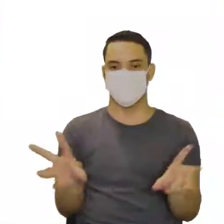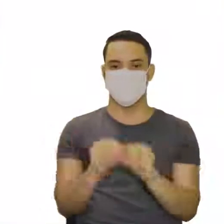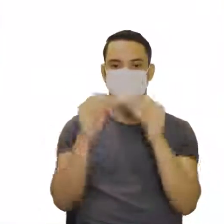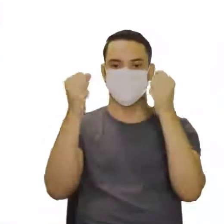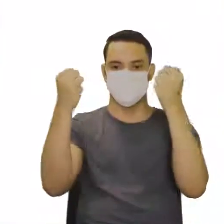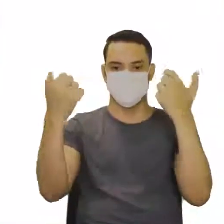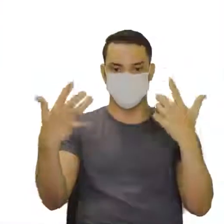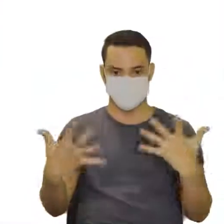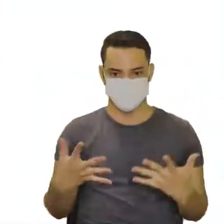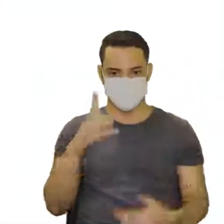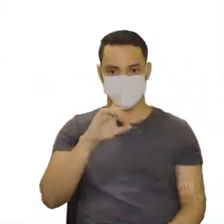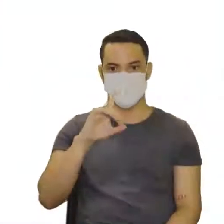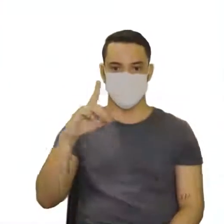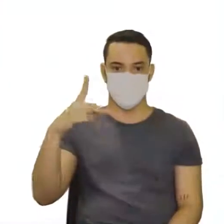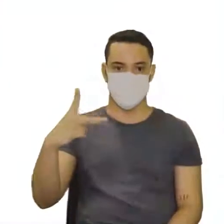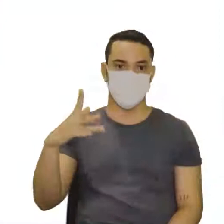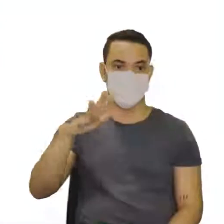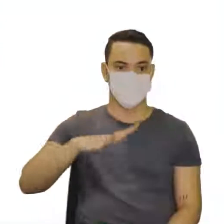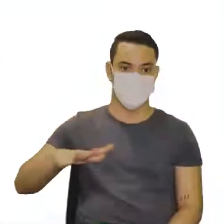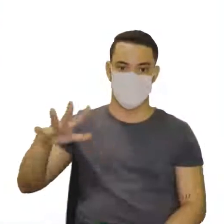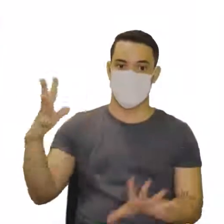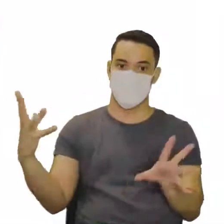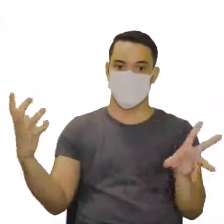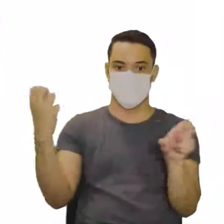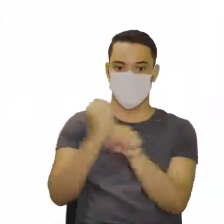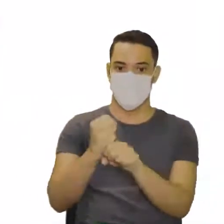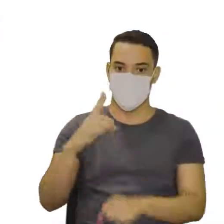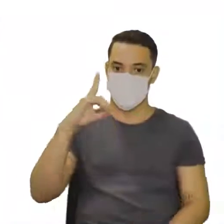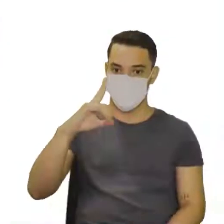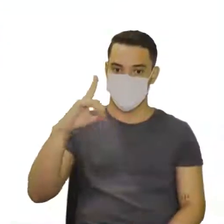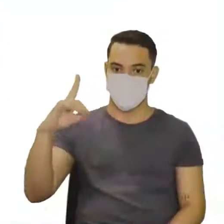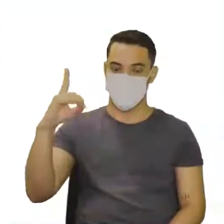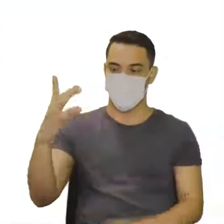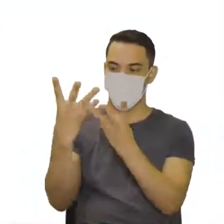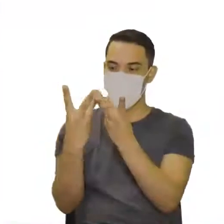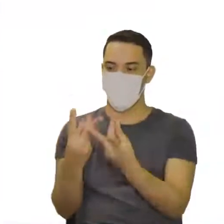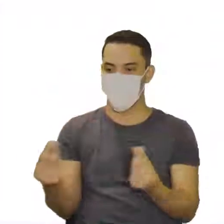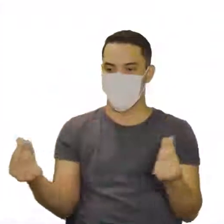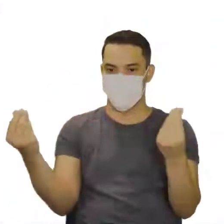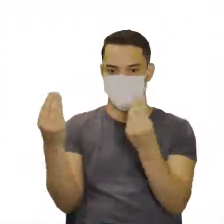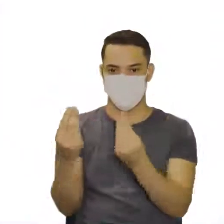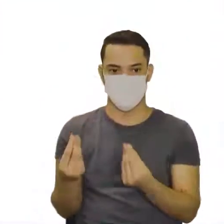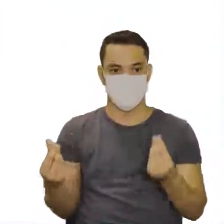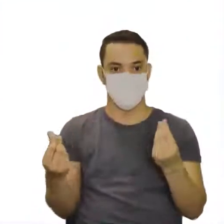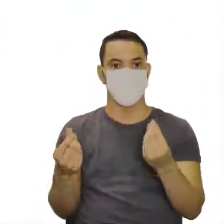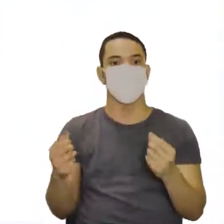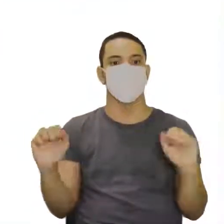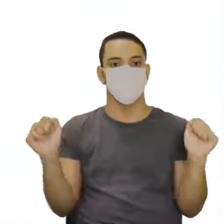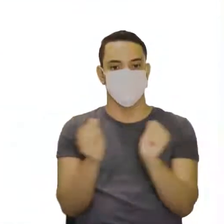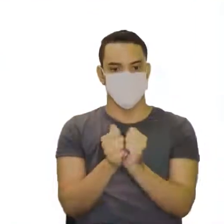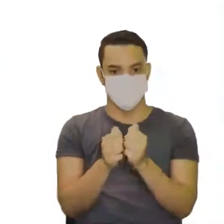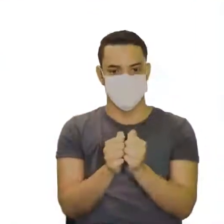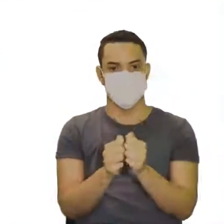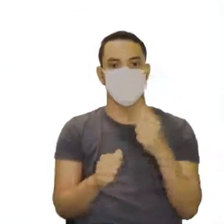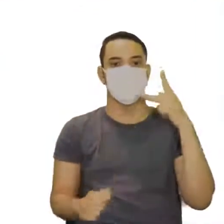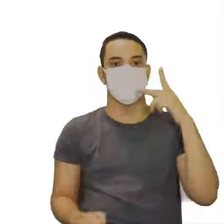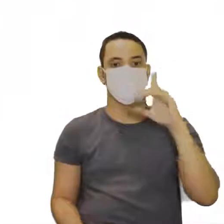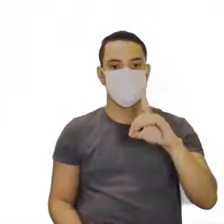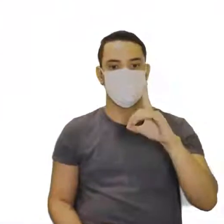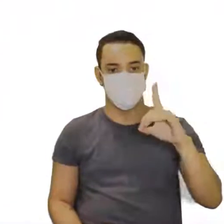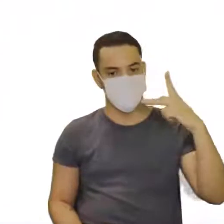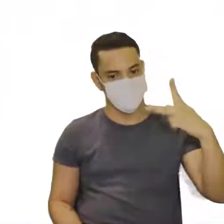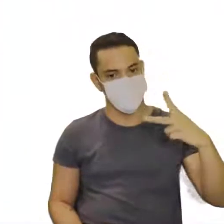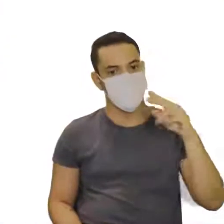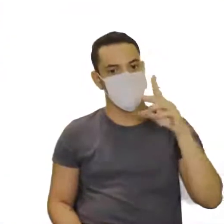a DDP total é a soma da DDP dissipada pela resistência interna e a DDP